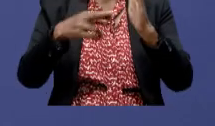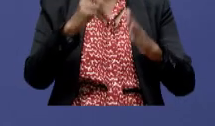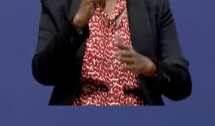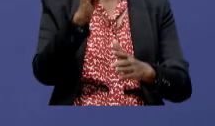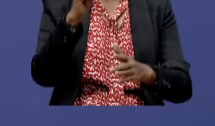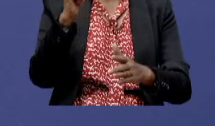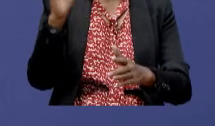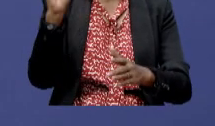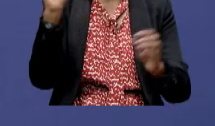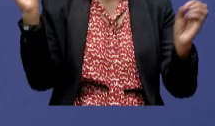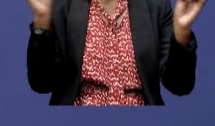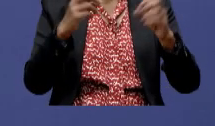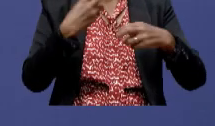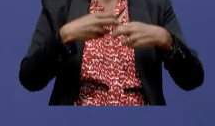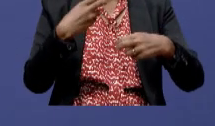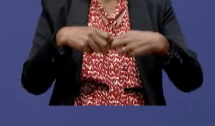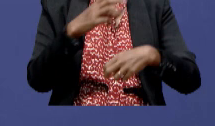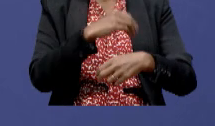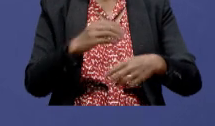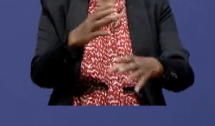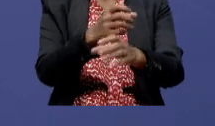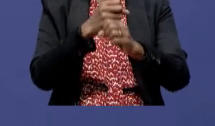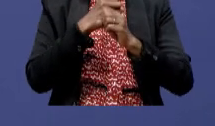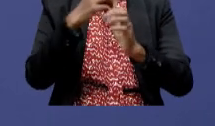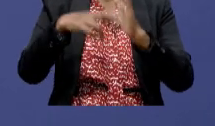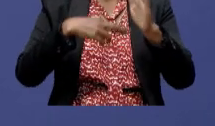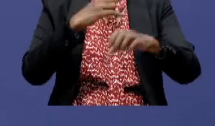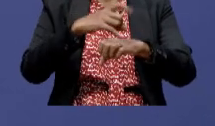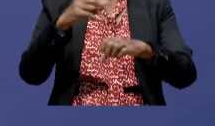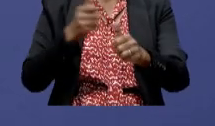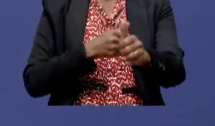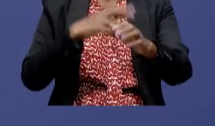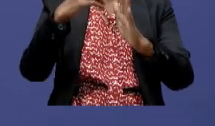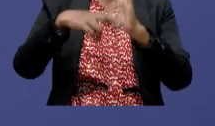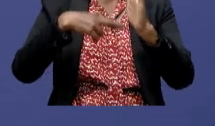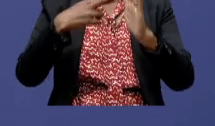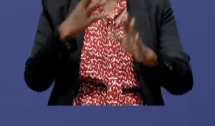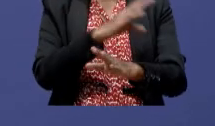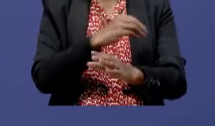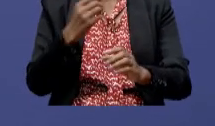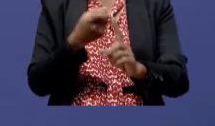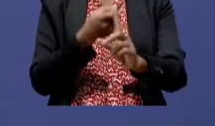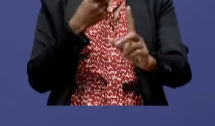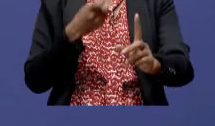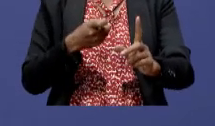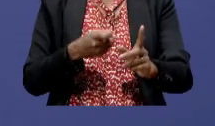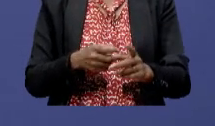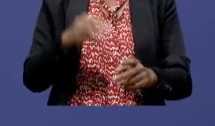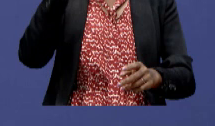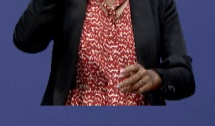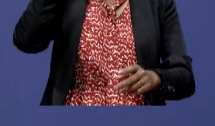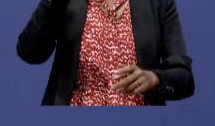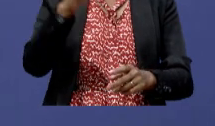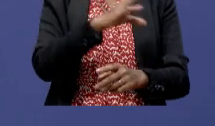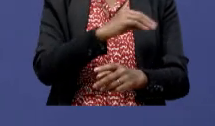lajeta um conflito e defende ordem internacional baseia baregras. Lihus imprensa coletivo regular porta-voz Ministério